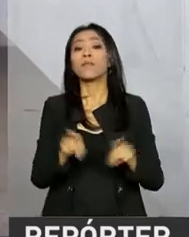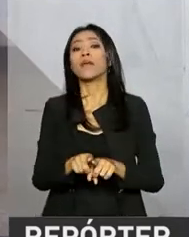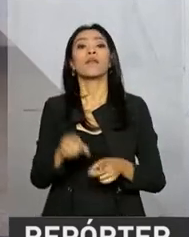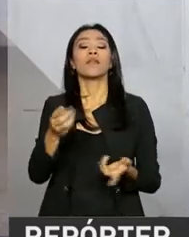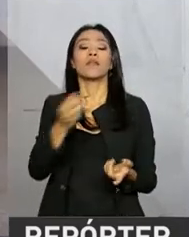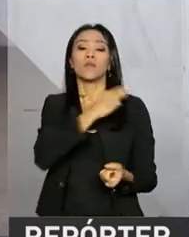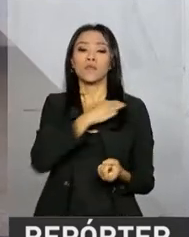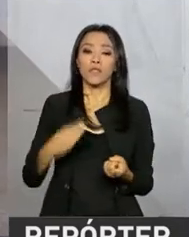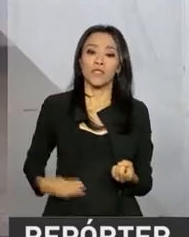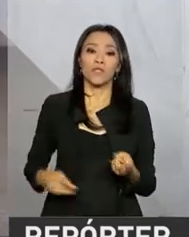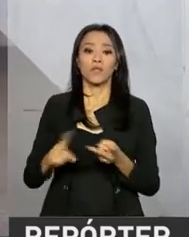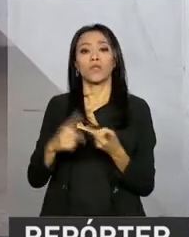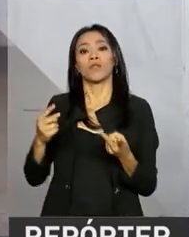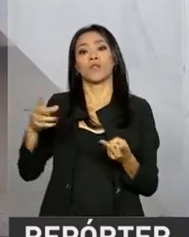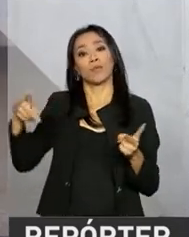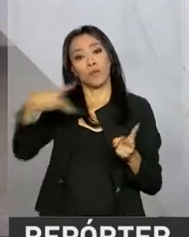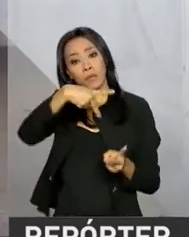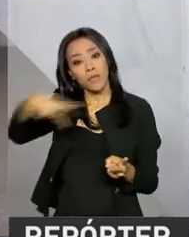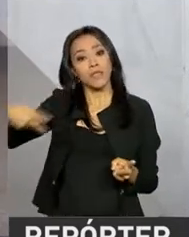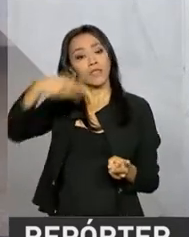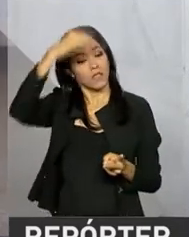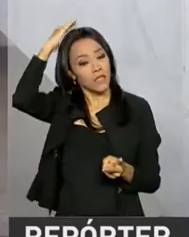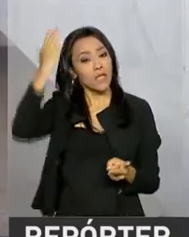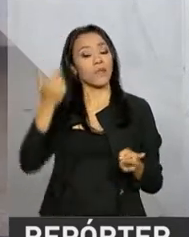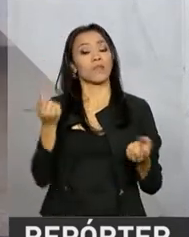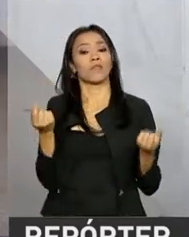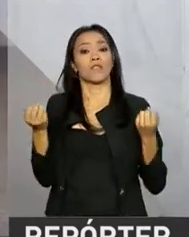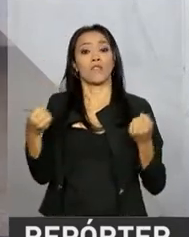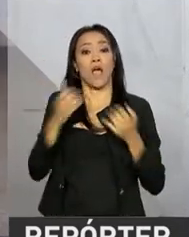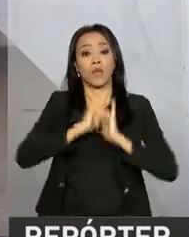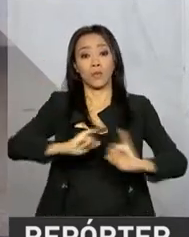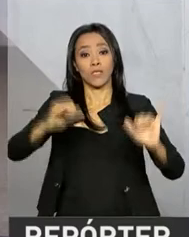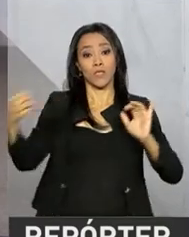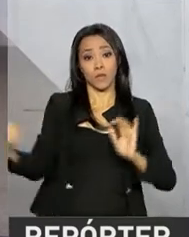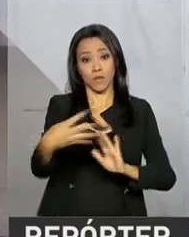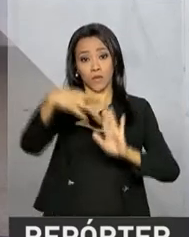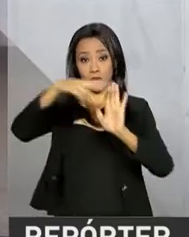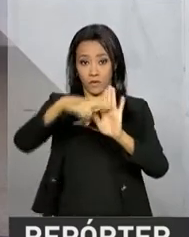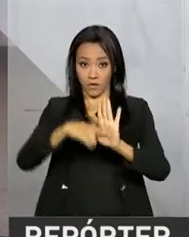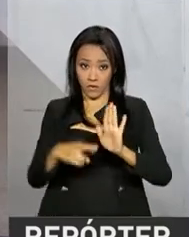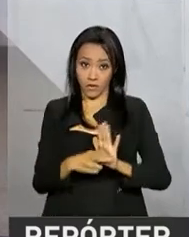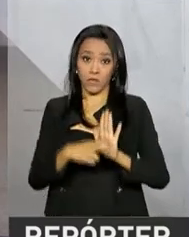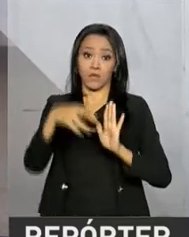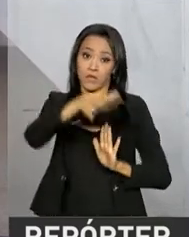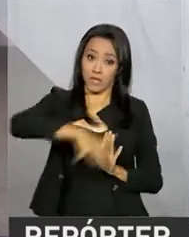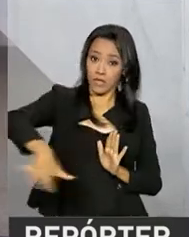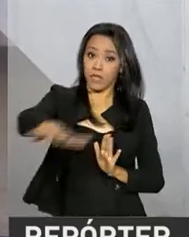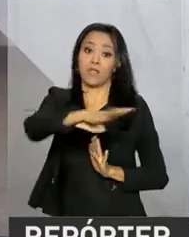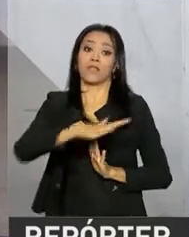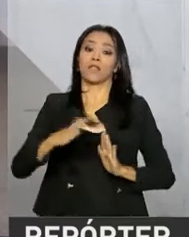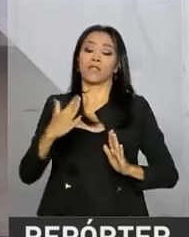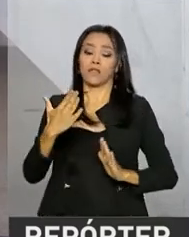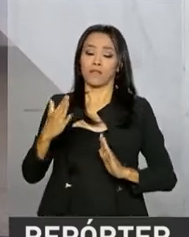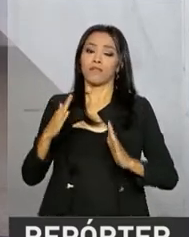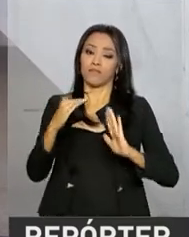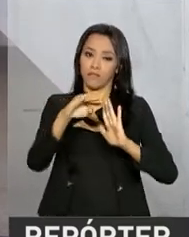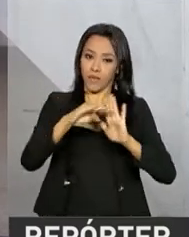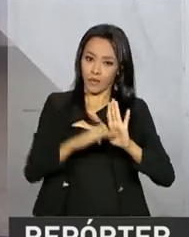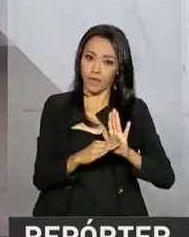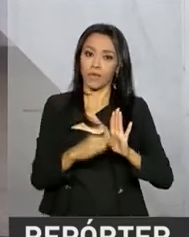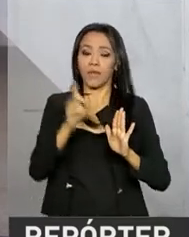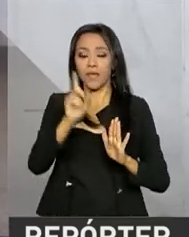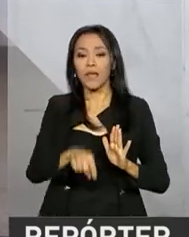com o presidente Michel Temer, anuncie novas medidas, novas regras para o programa Minha Casa Minha Vida nessa cerimônia que também marca o início